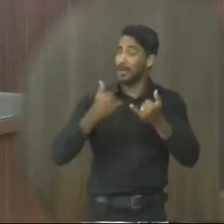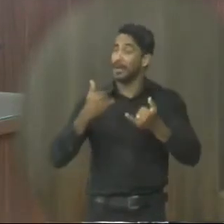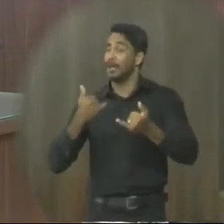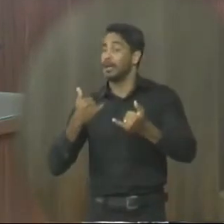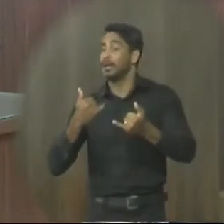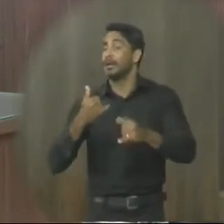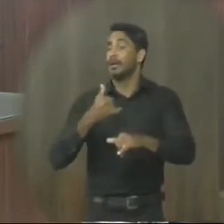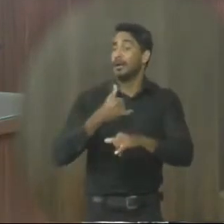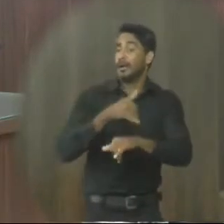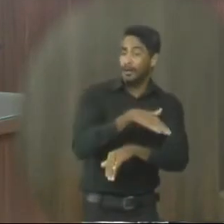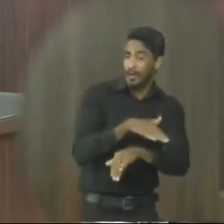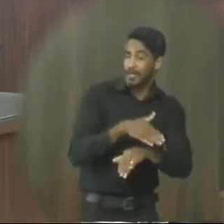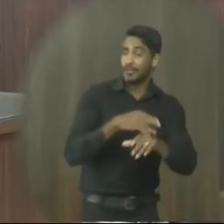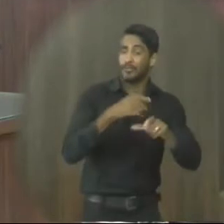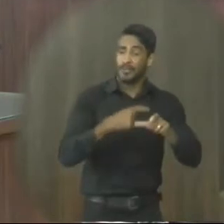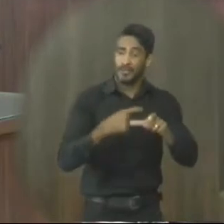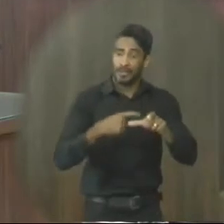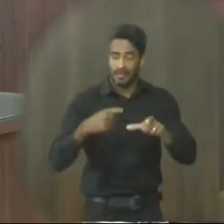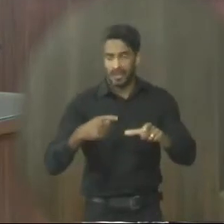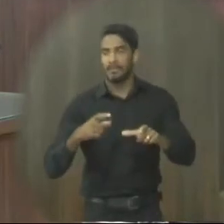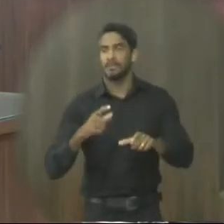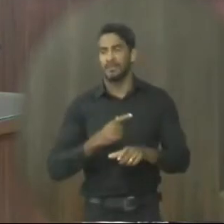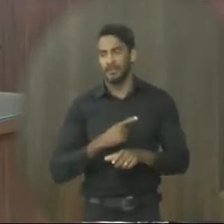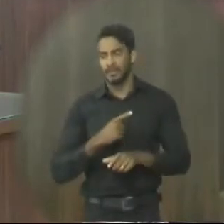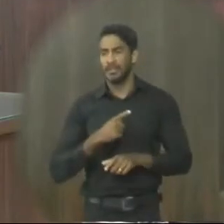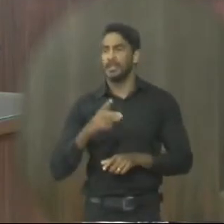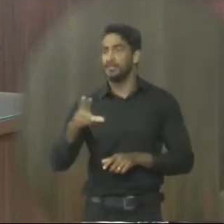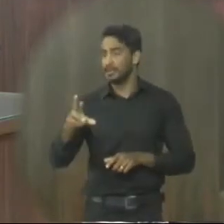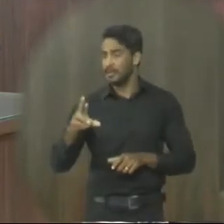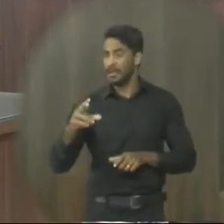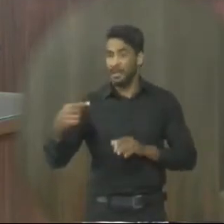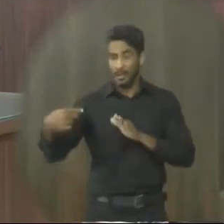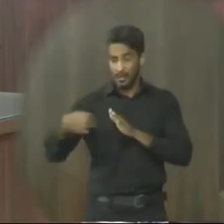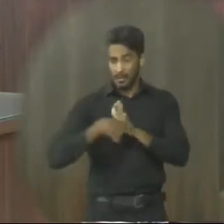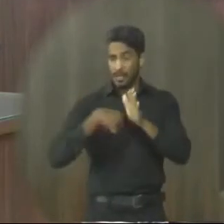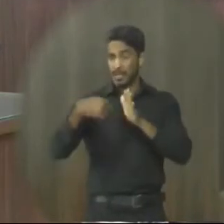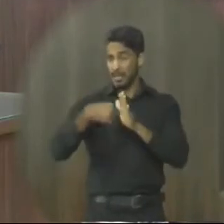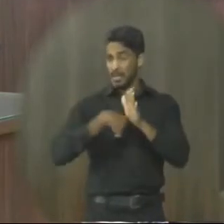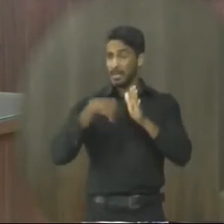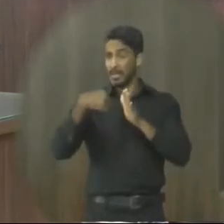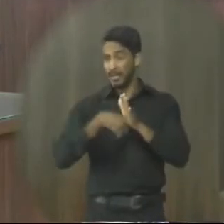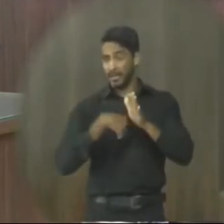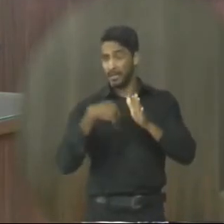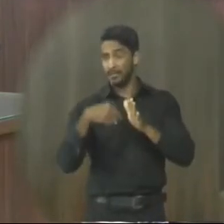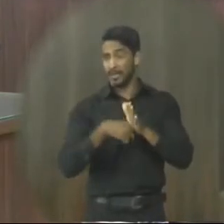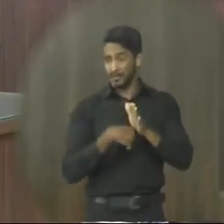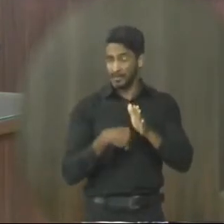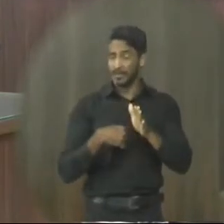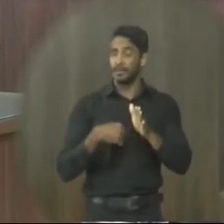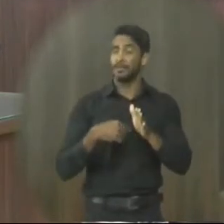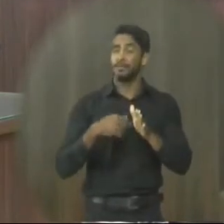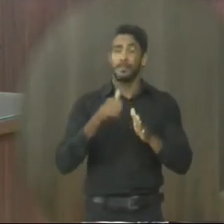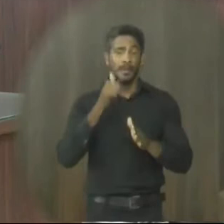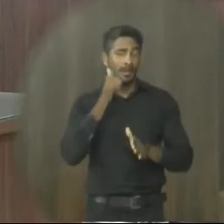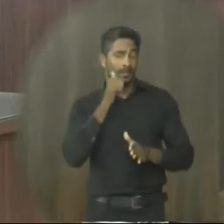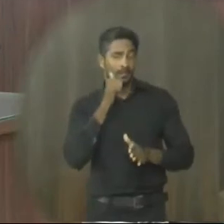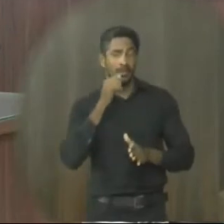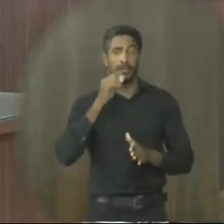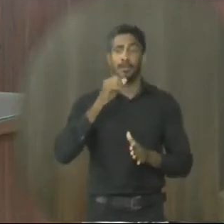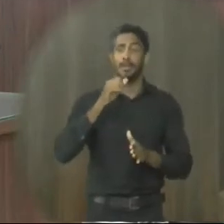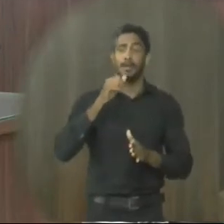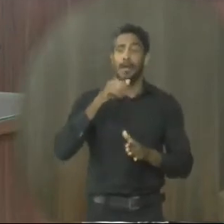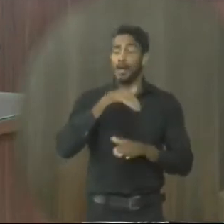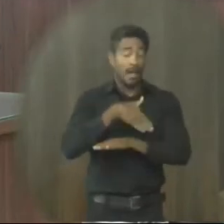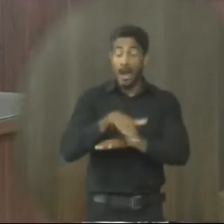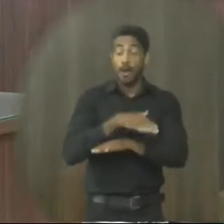ruas calçadas. Inclusive, eu tive uma reclamação do mesmo colega Hugo, que é a rua Júlio Esteves Rodrigues, que é uma das principais ruas